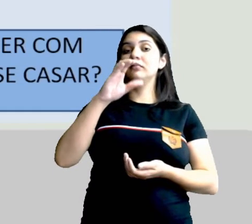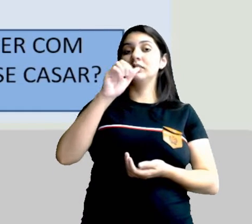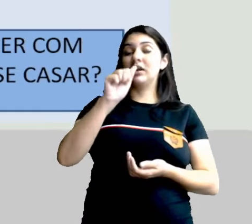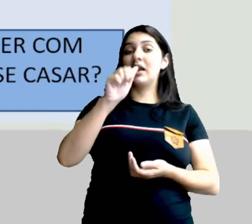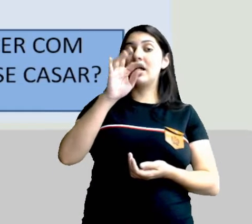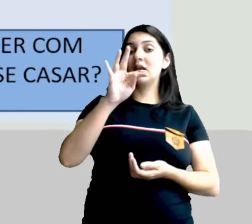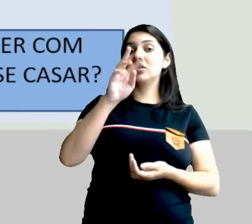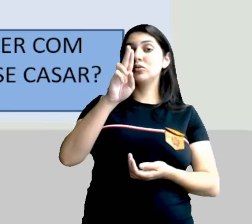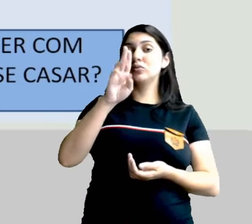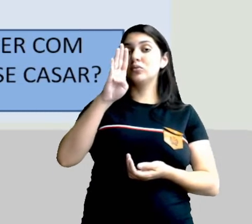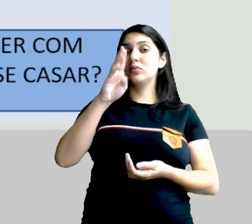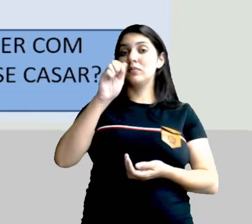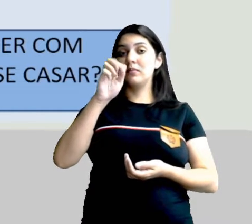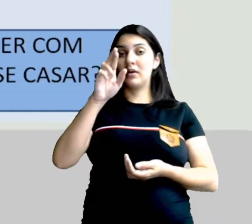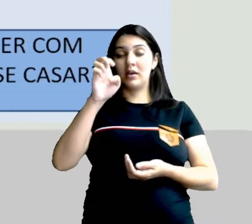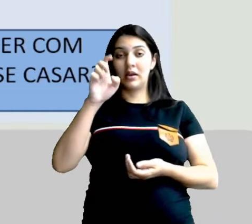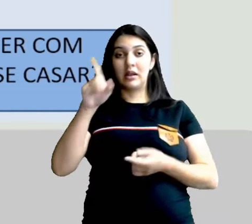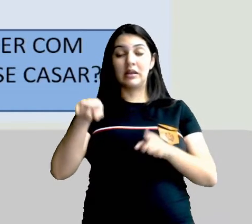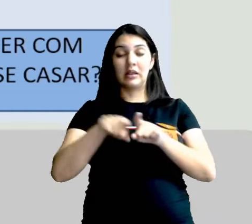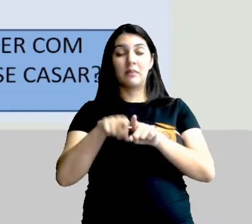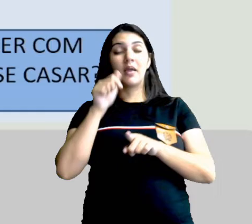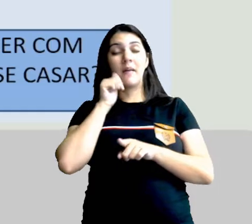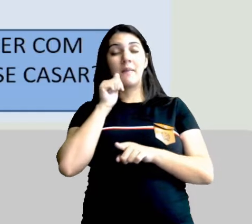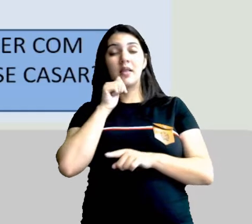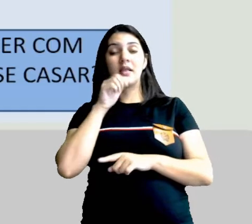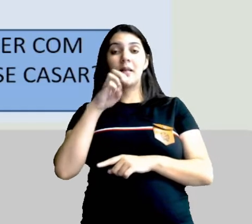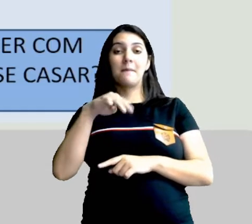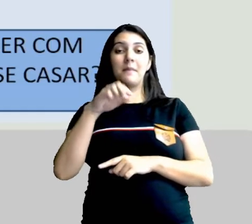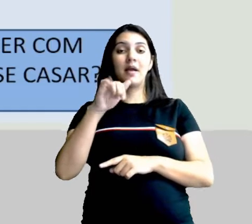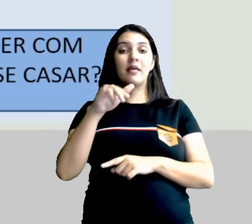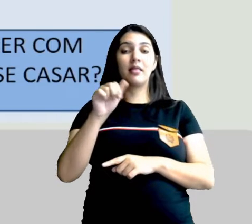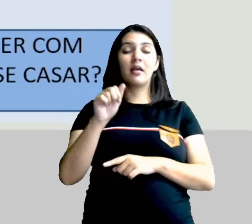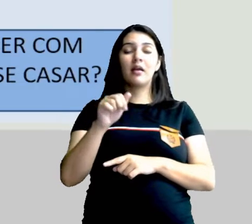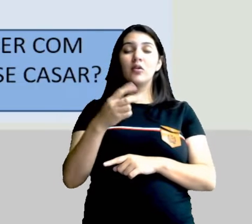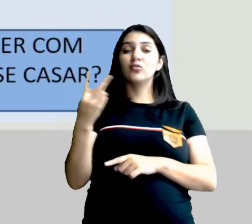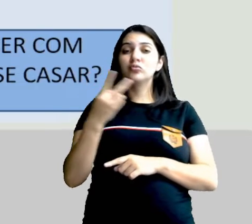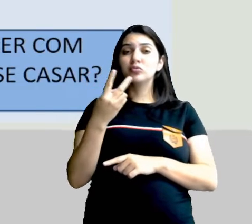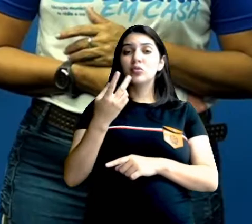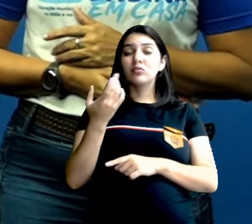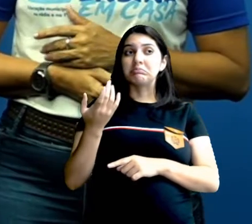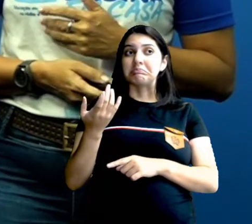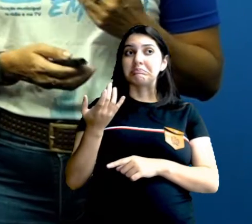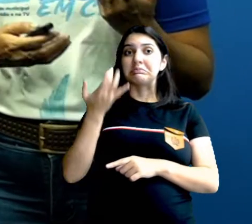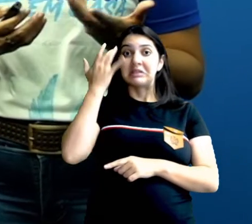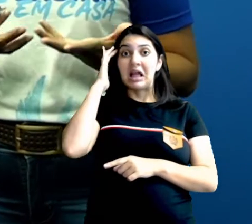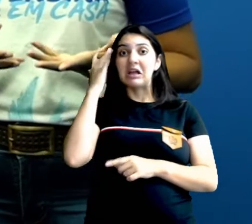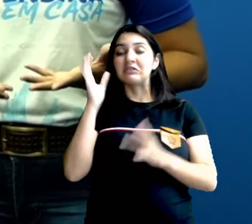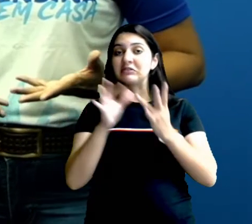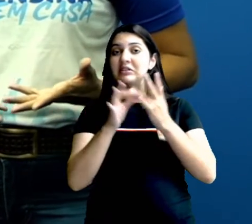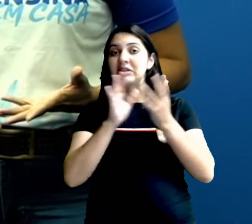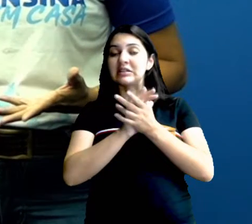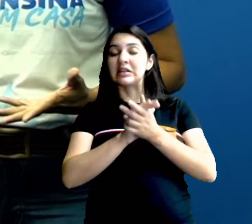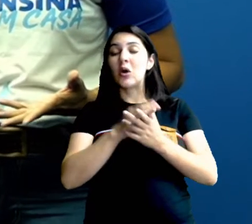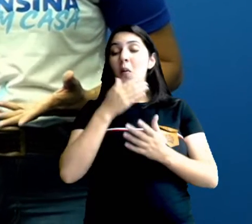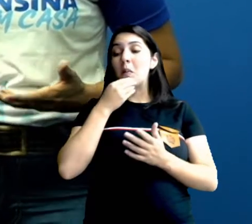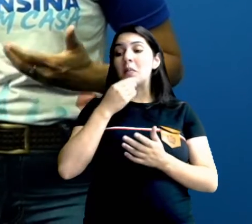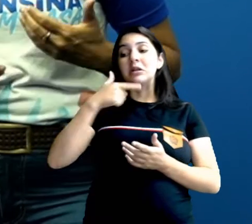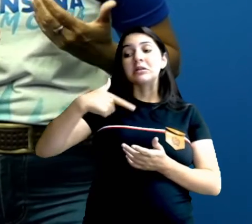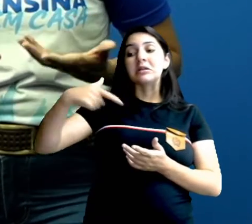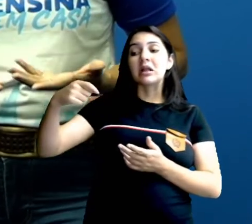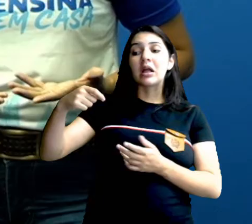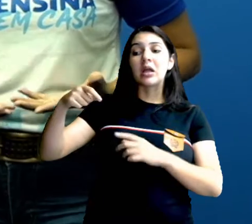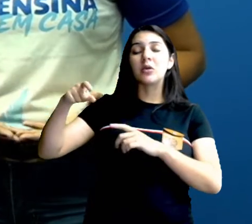e Mainá? Será que eles vão se casar? O que será que vai acontecer? Ele saiu para